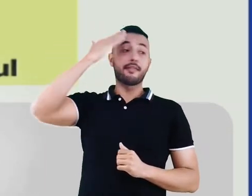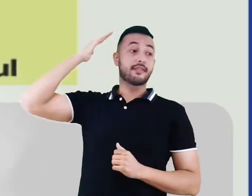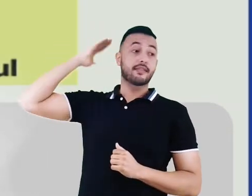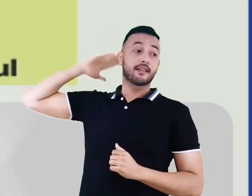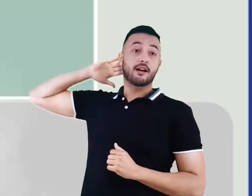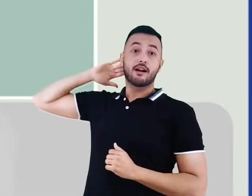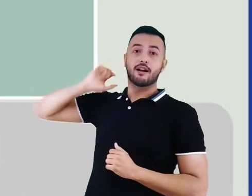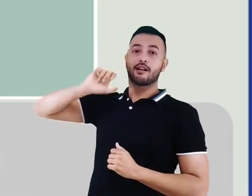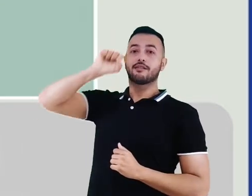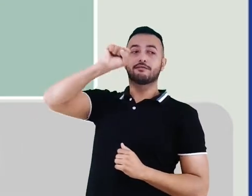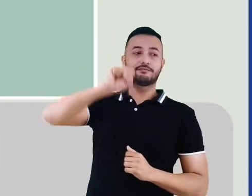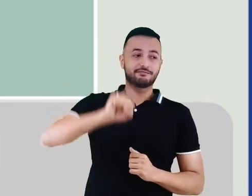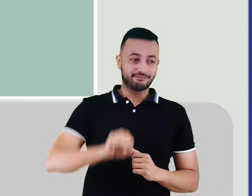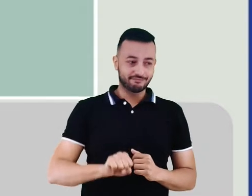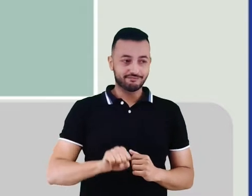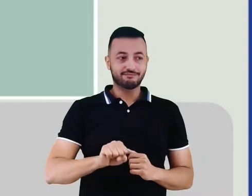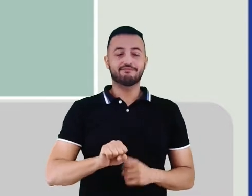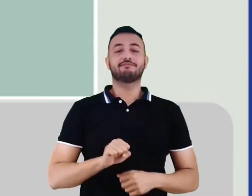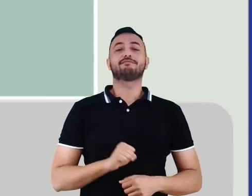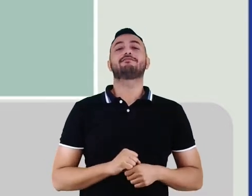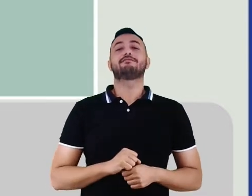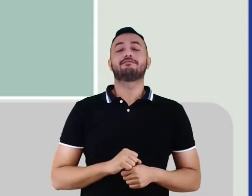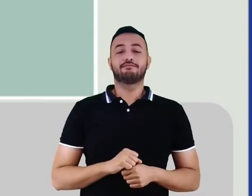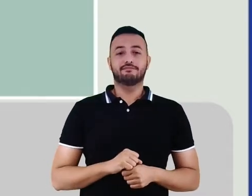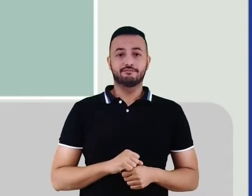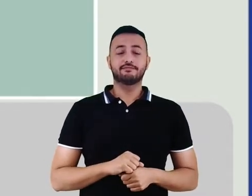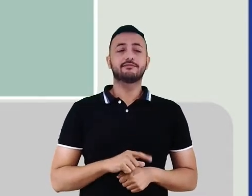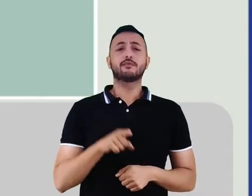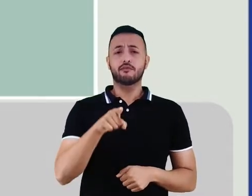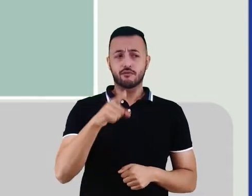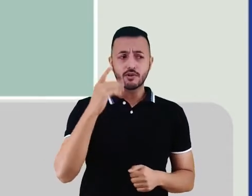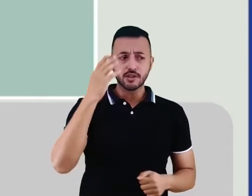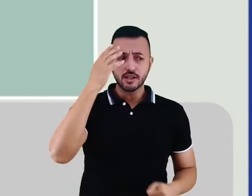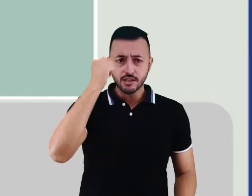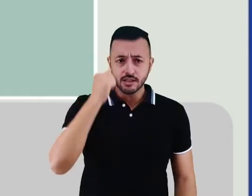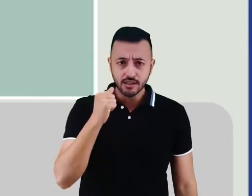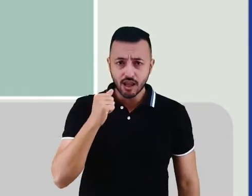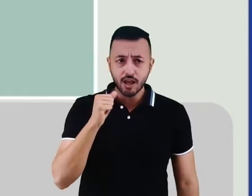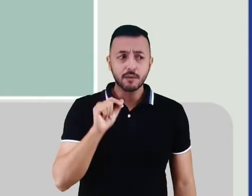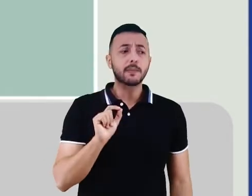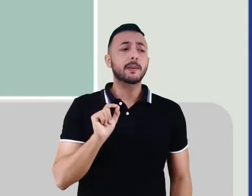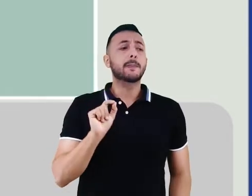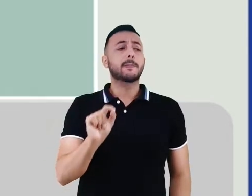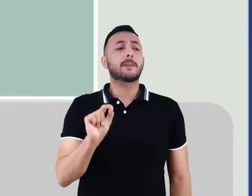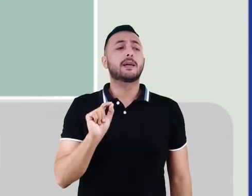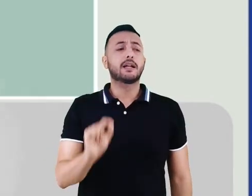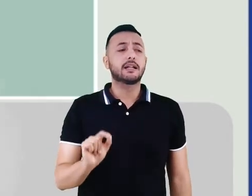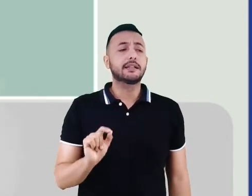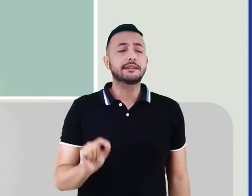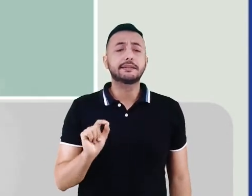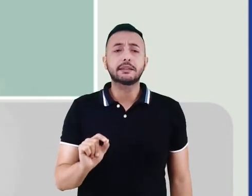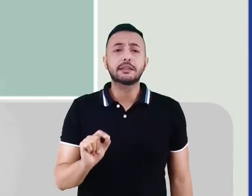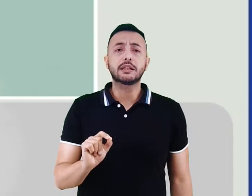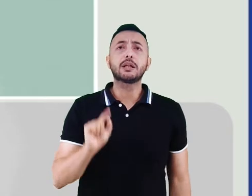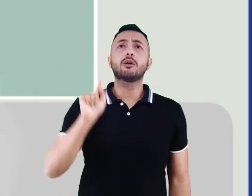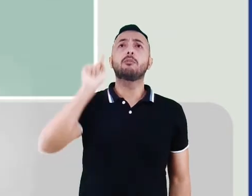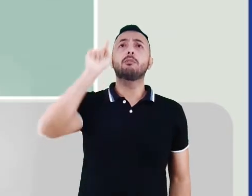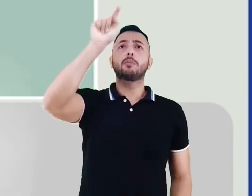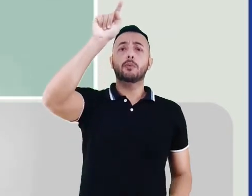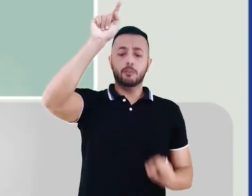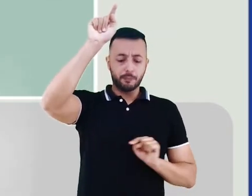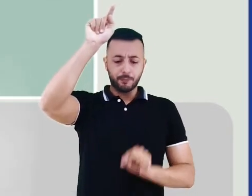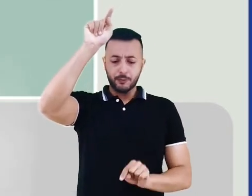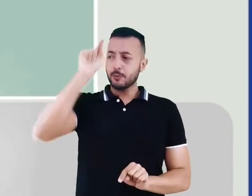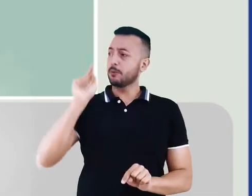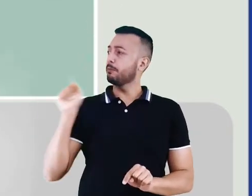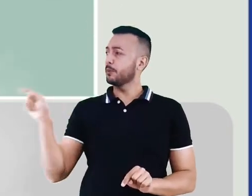temos o sul. E você sabe para que serve esses pontos